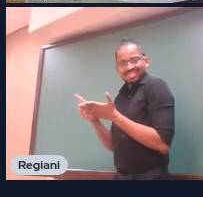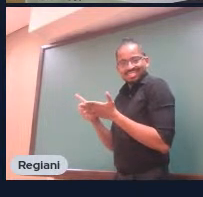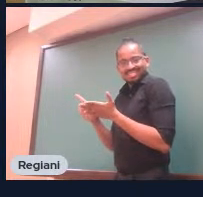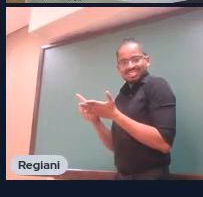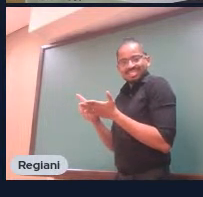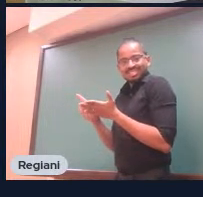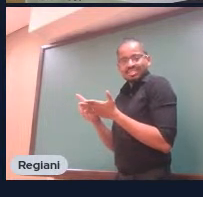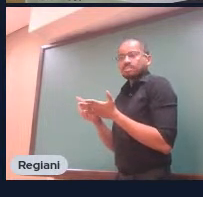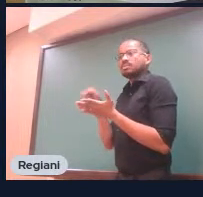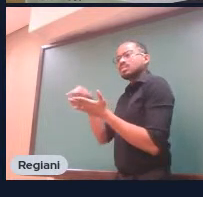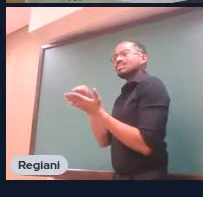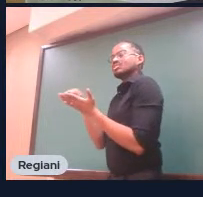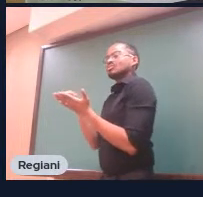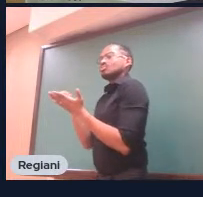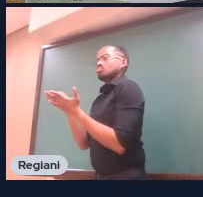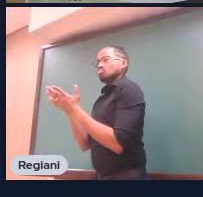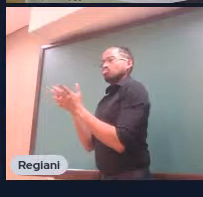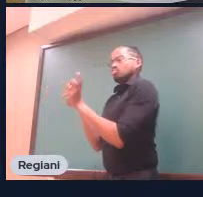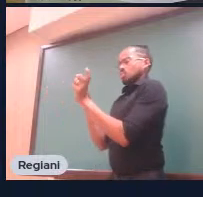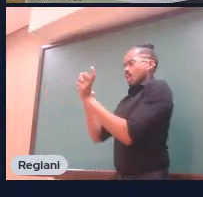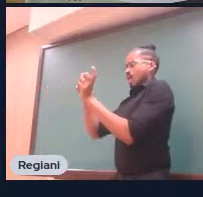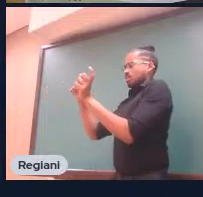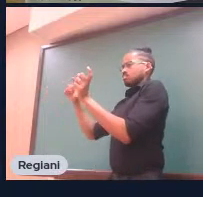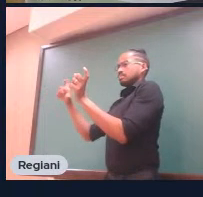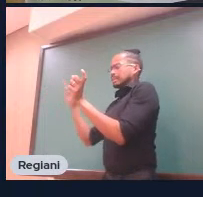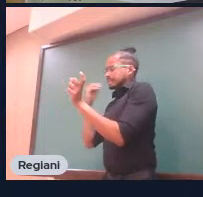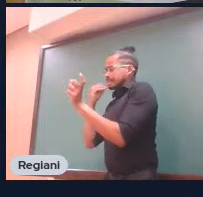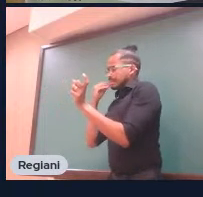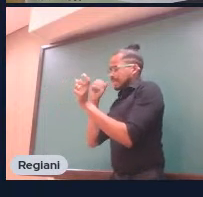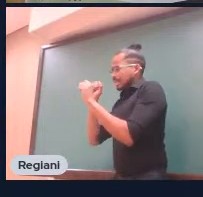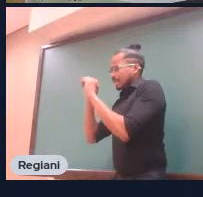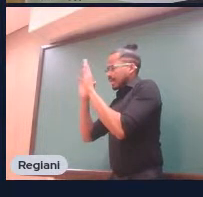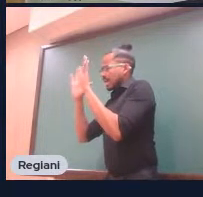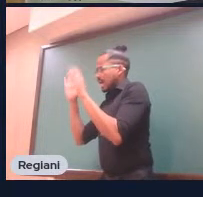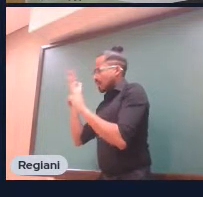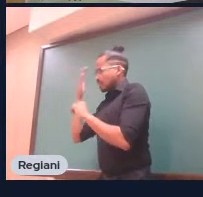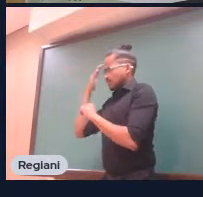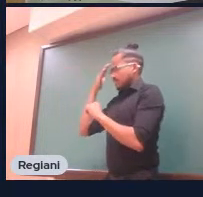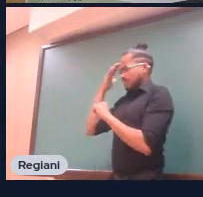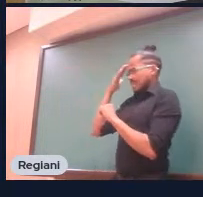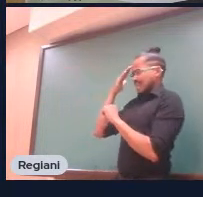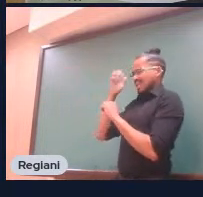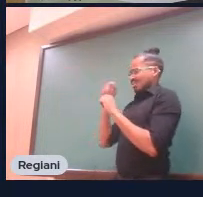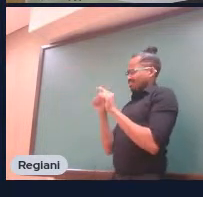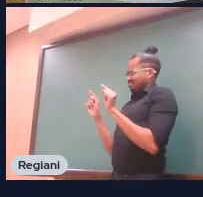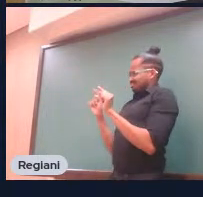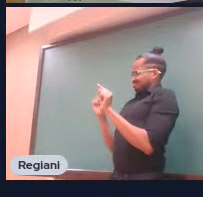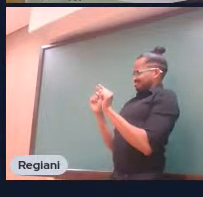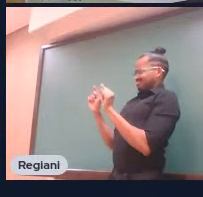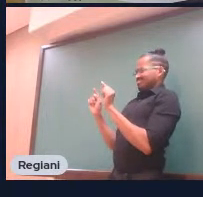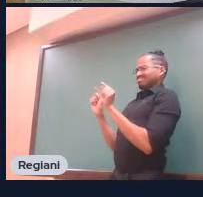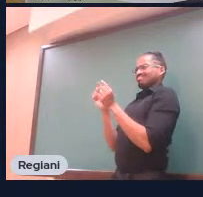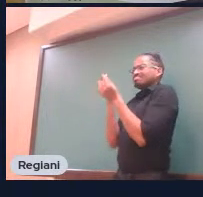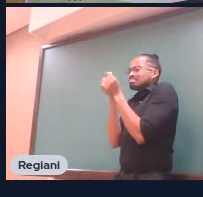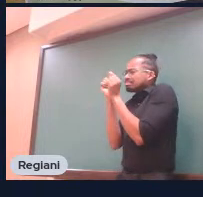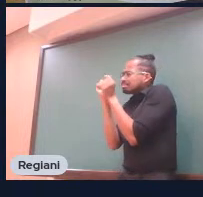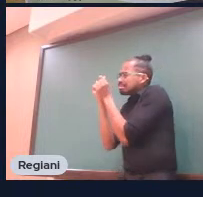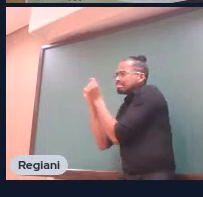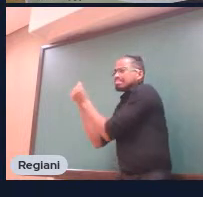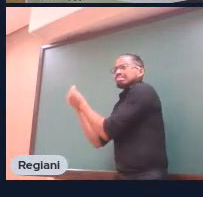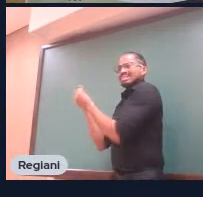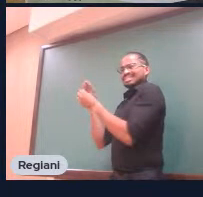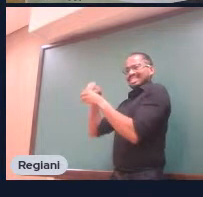fornecerem uma linguagem compreensível e exótica, com scripts